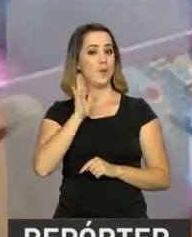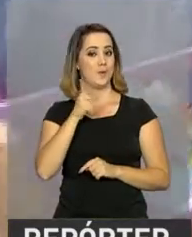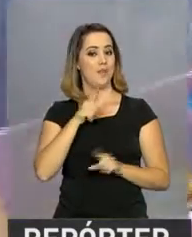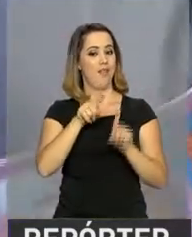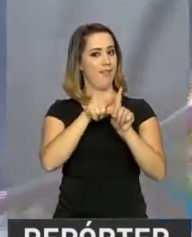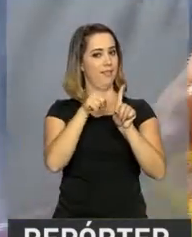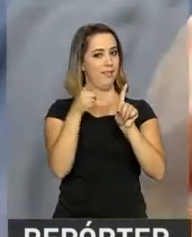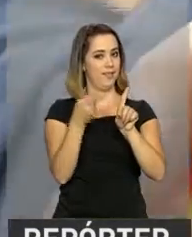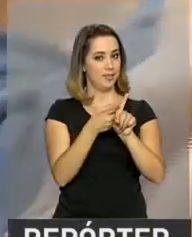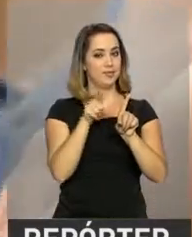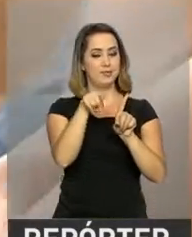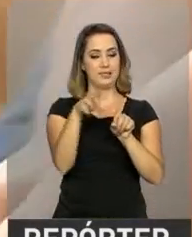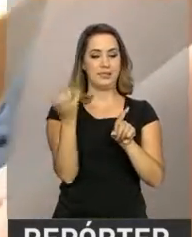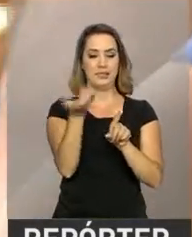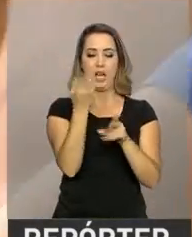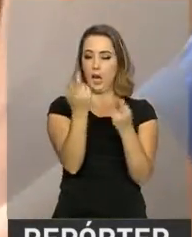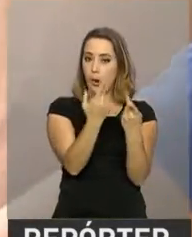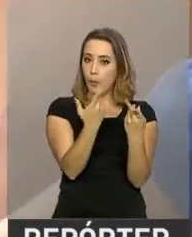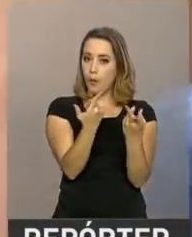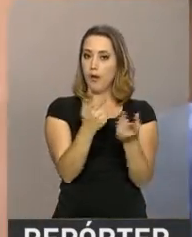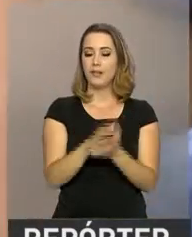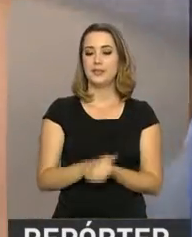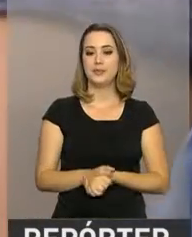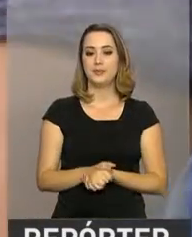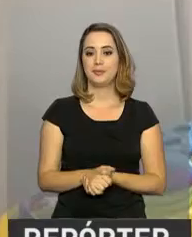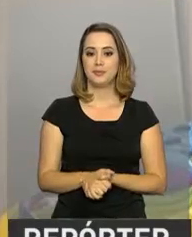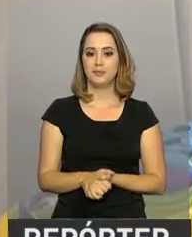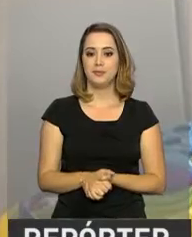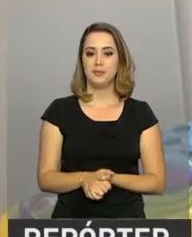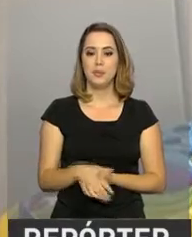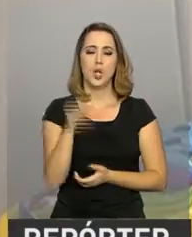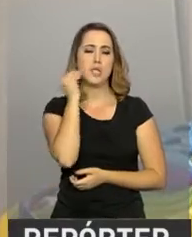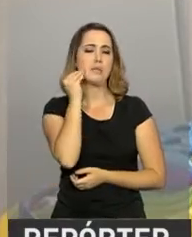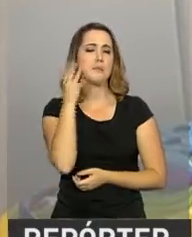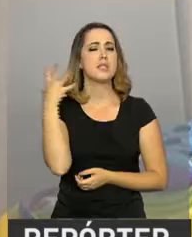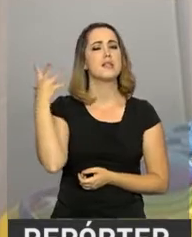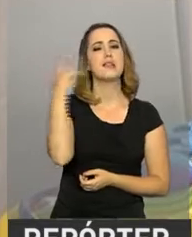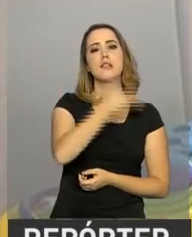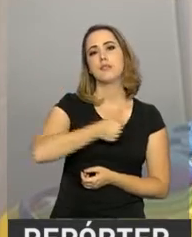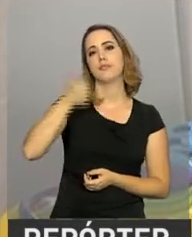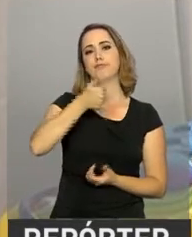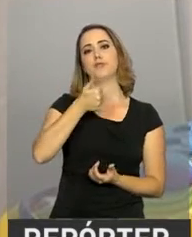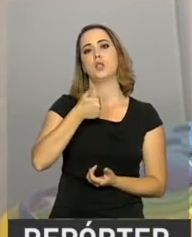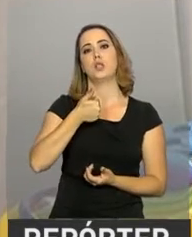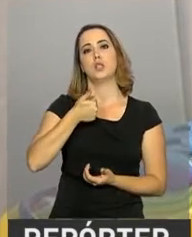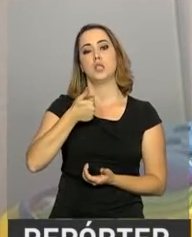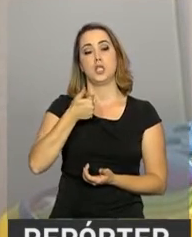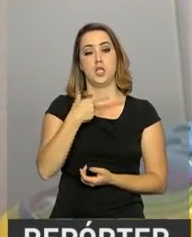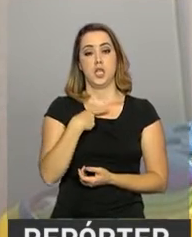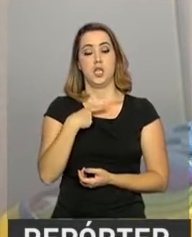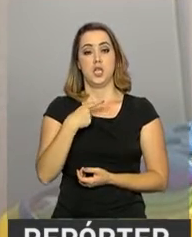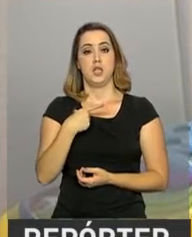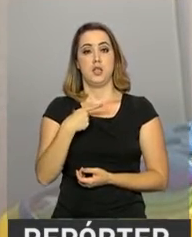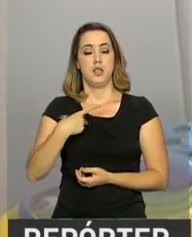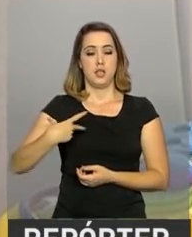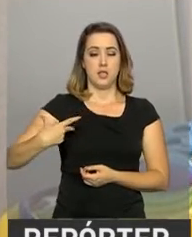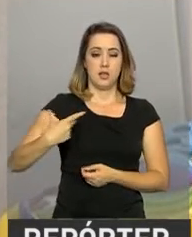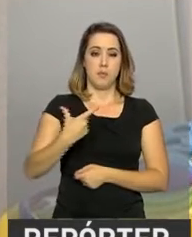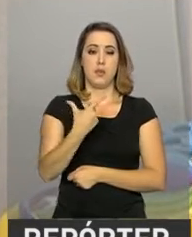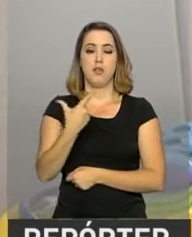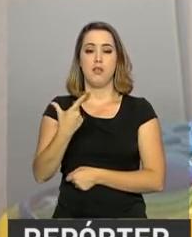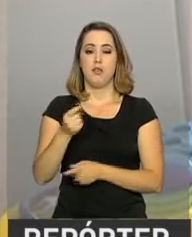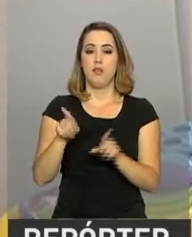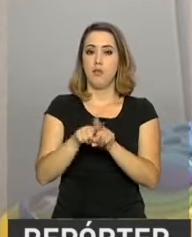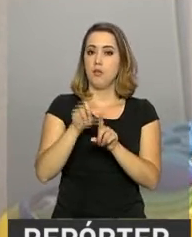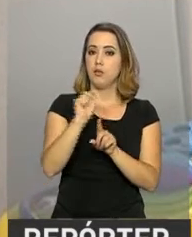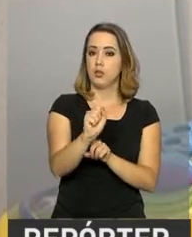repetir a dose do parto normal foi uma experiência assim maravilhosa é a anestesia foi ótimo porque